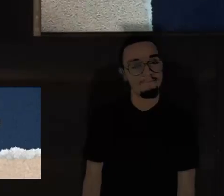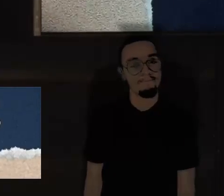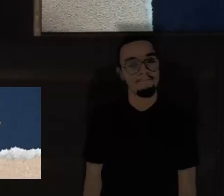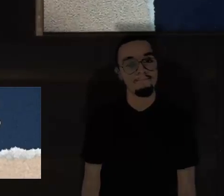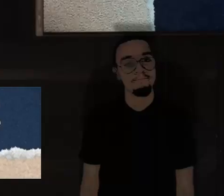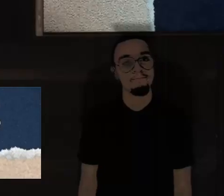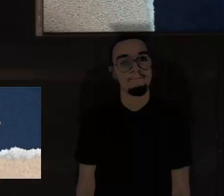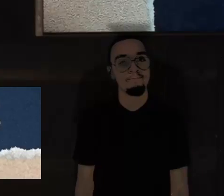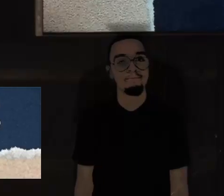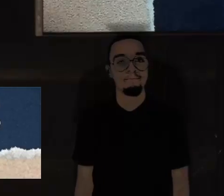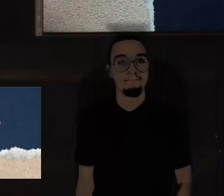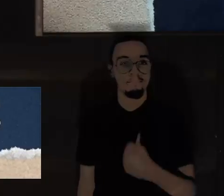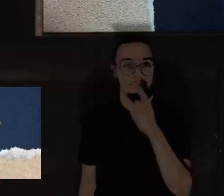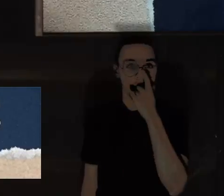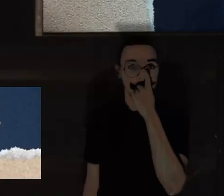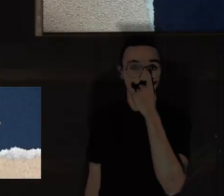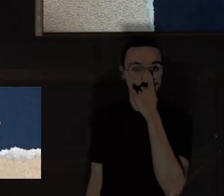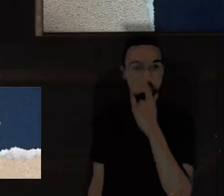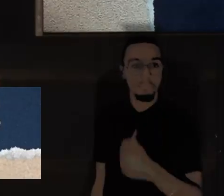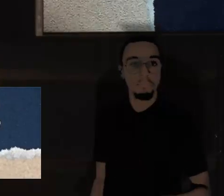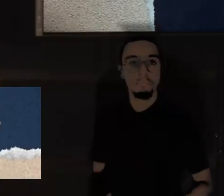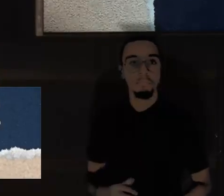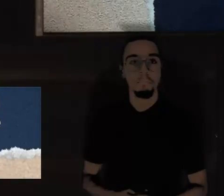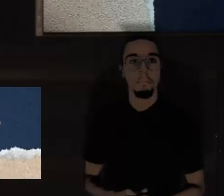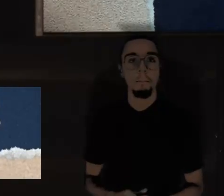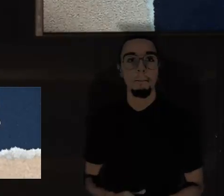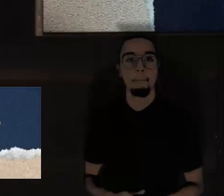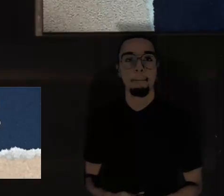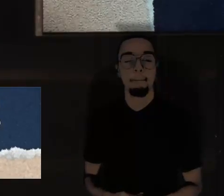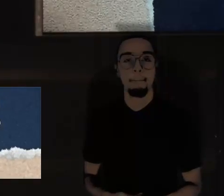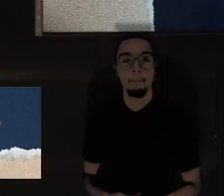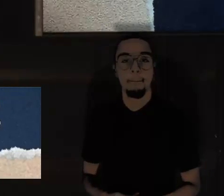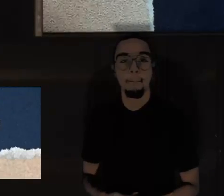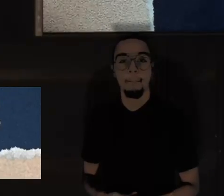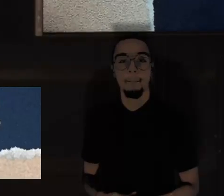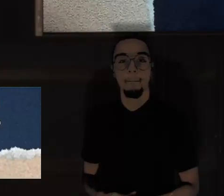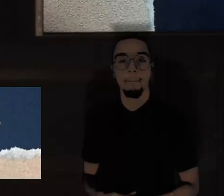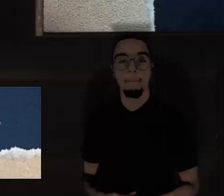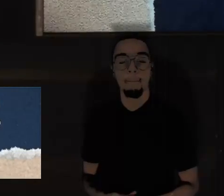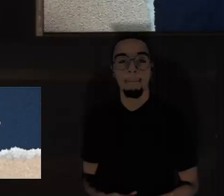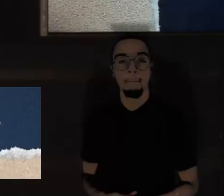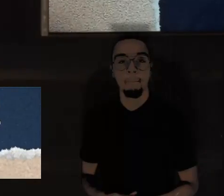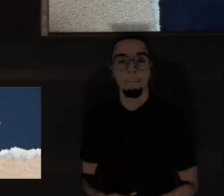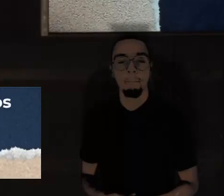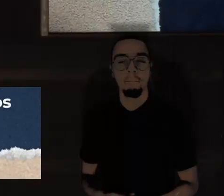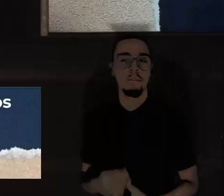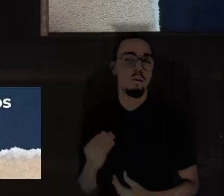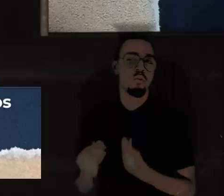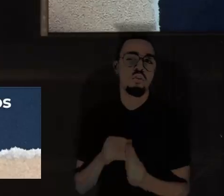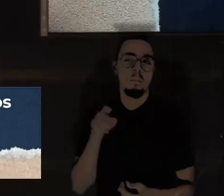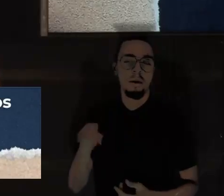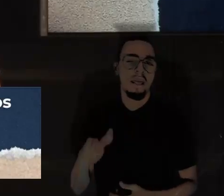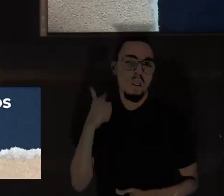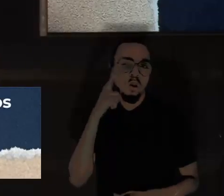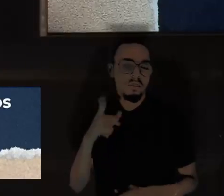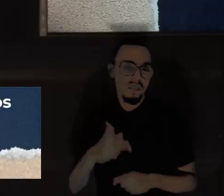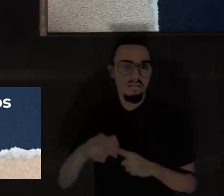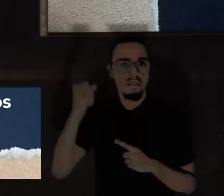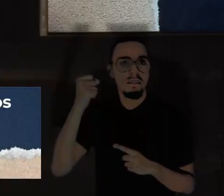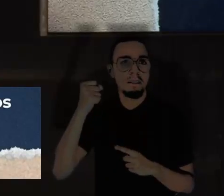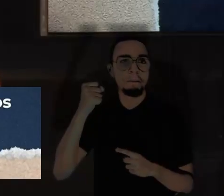os tivesse vendido. A não ser que o Senhor os tivesse abandonado? Pois a rocha